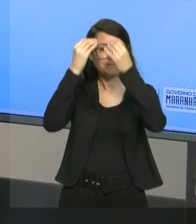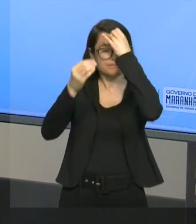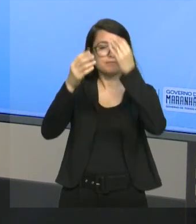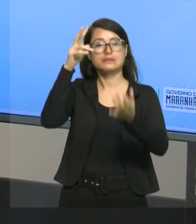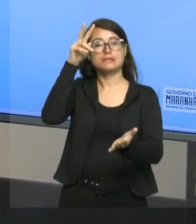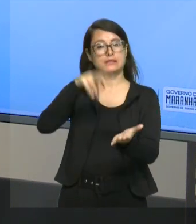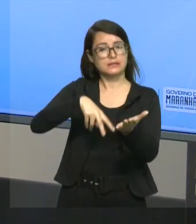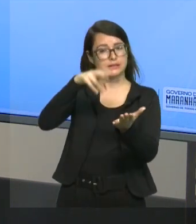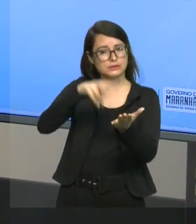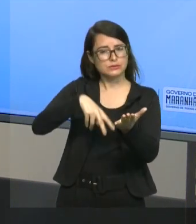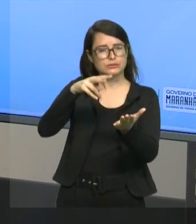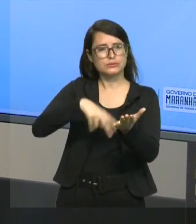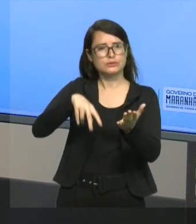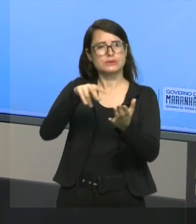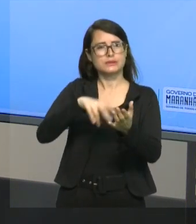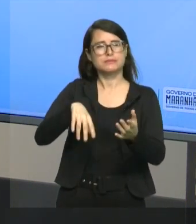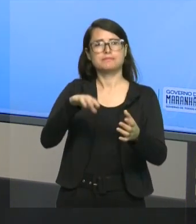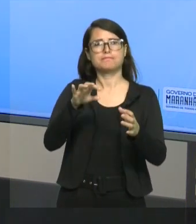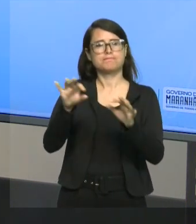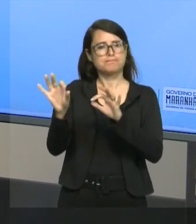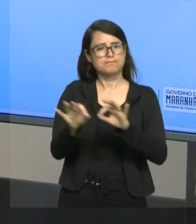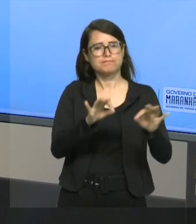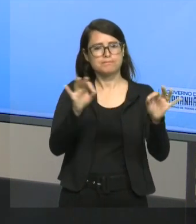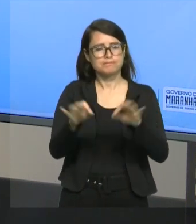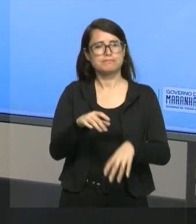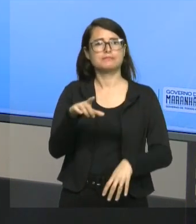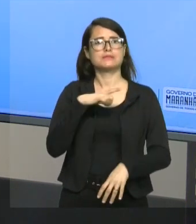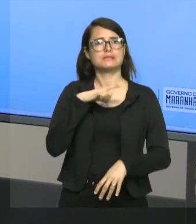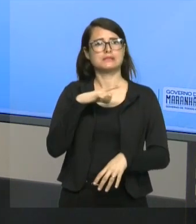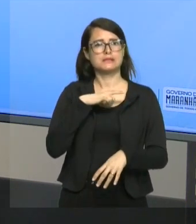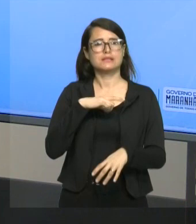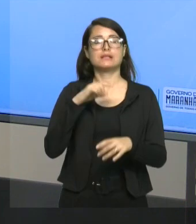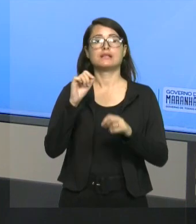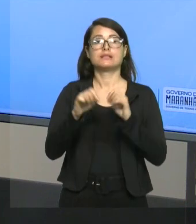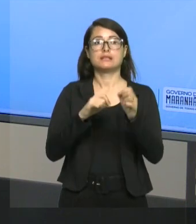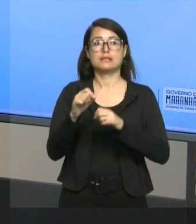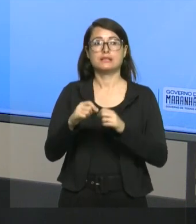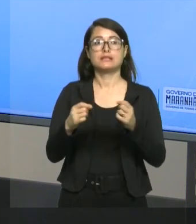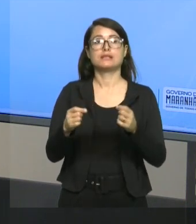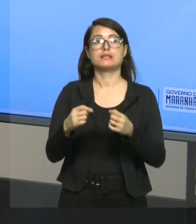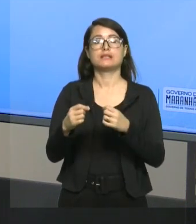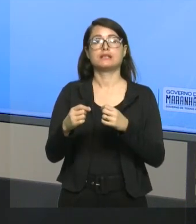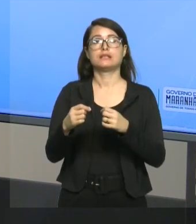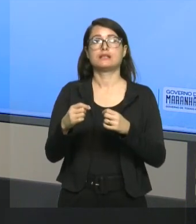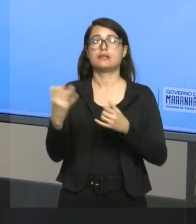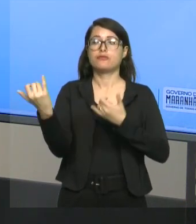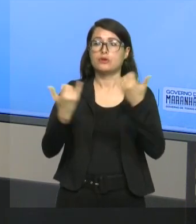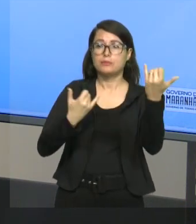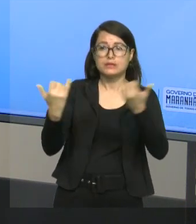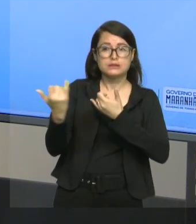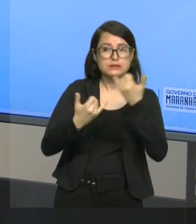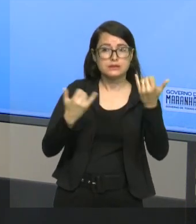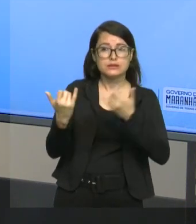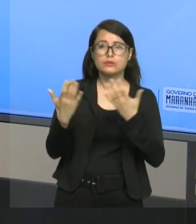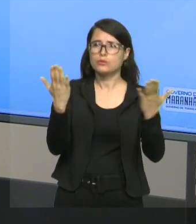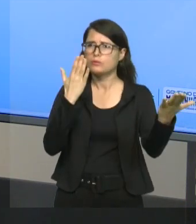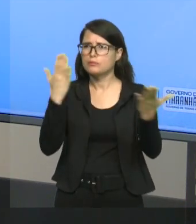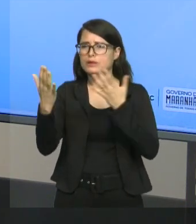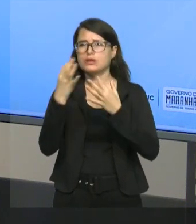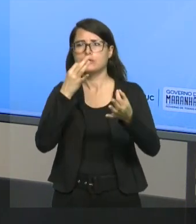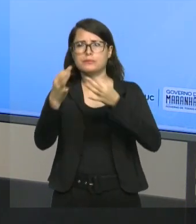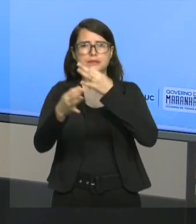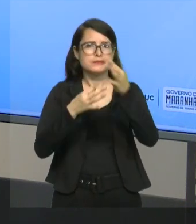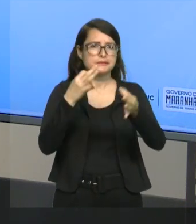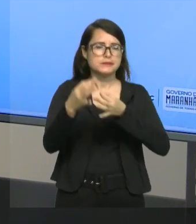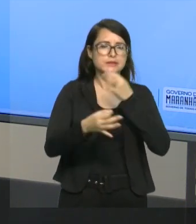leitura sistemática. É importante que você tenha acesso às informações, compare opiniões e a partir dessas leituras que